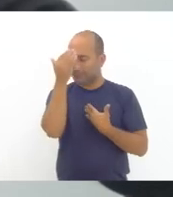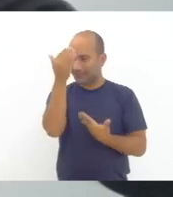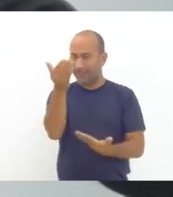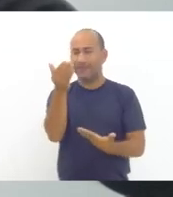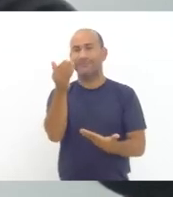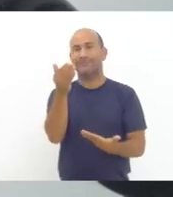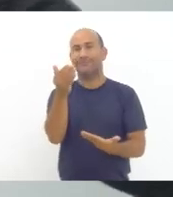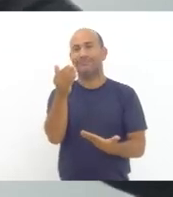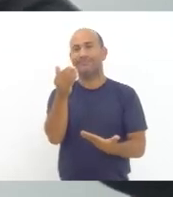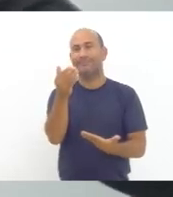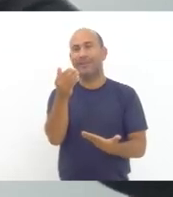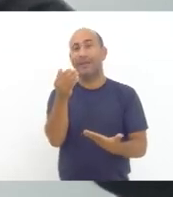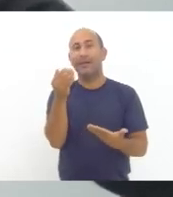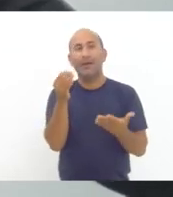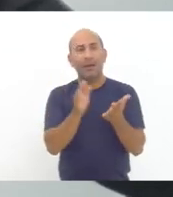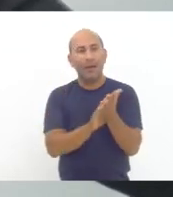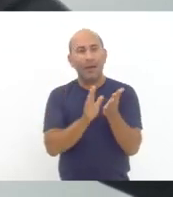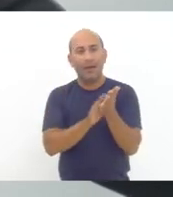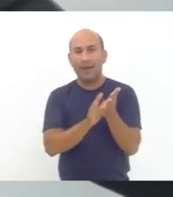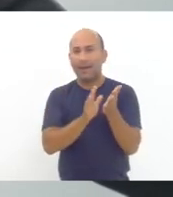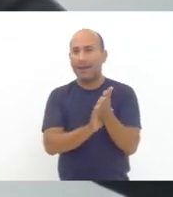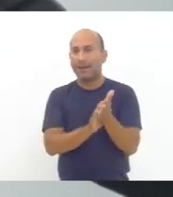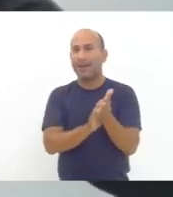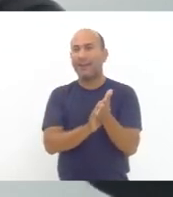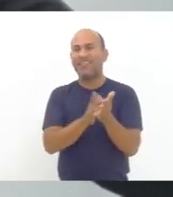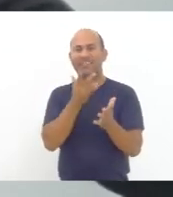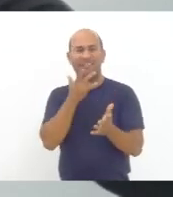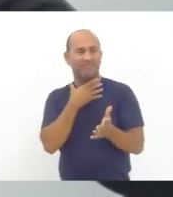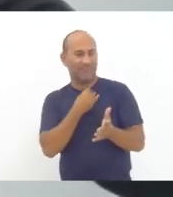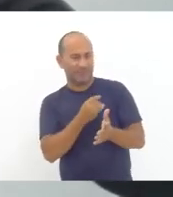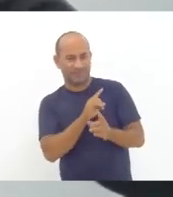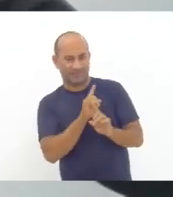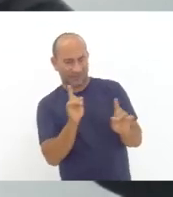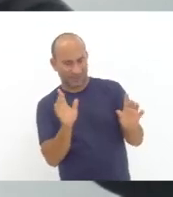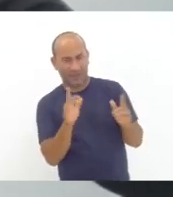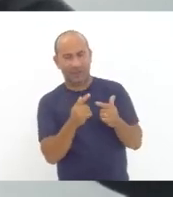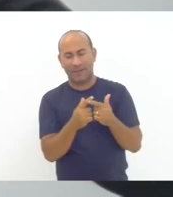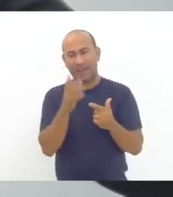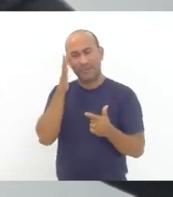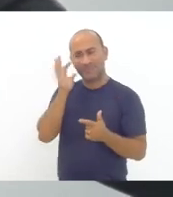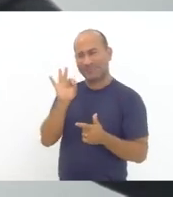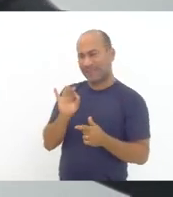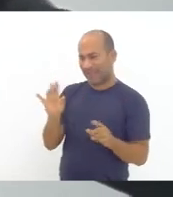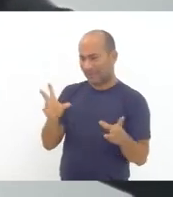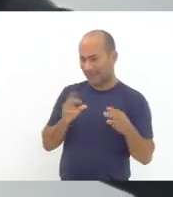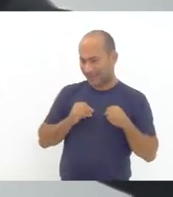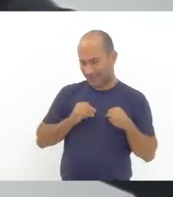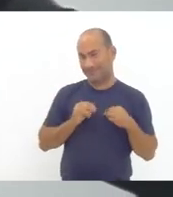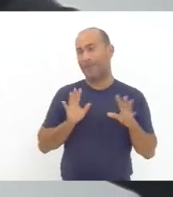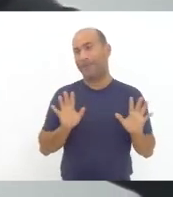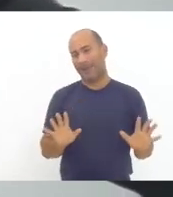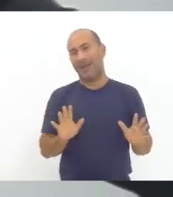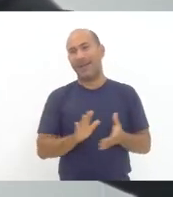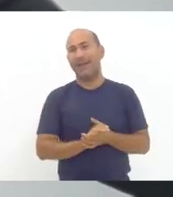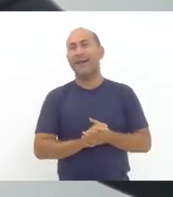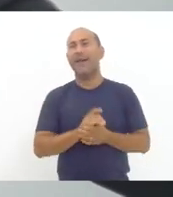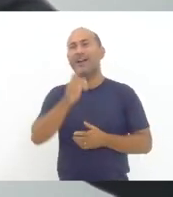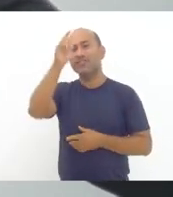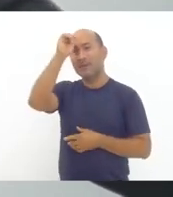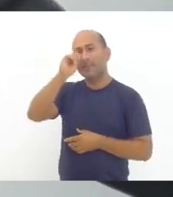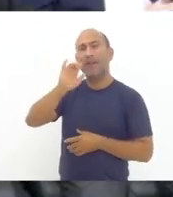é muito homenagem não queria dar falsa modéstia nem sei se mereço tanto Roberto Cadê o